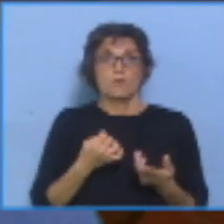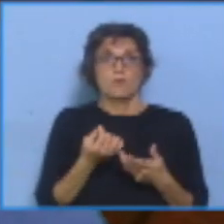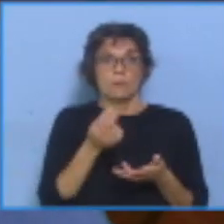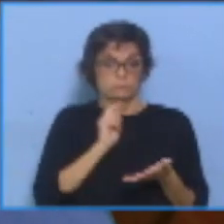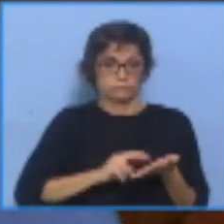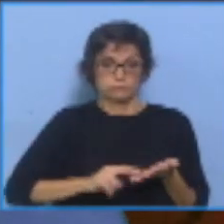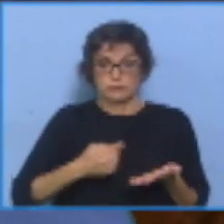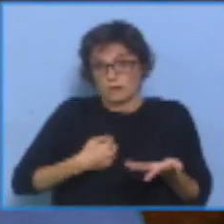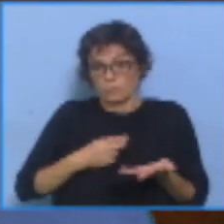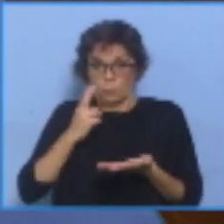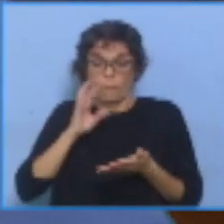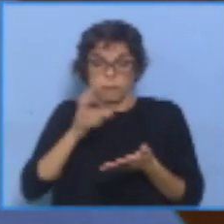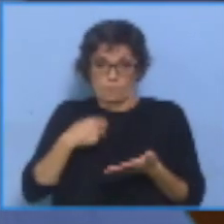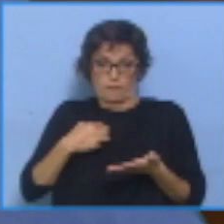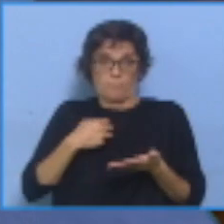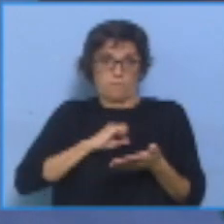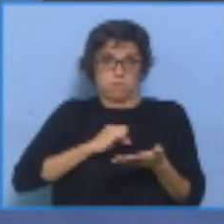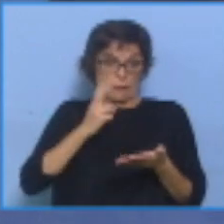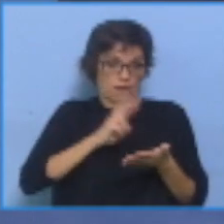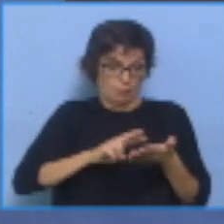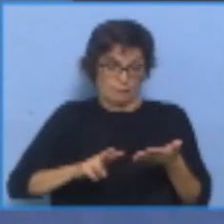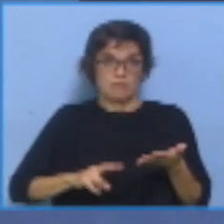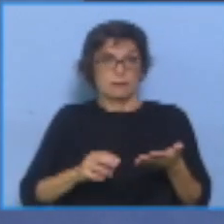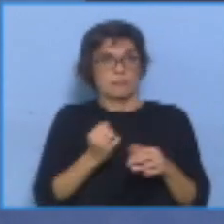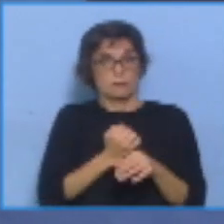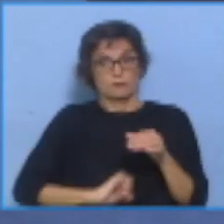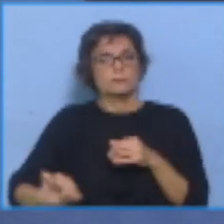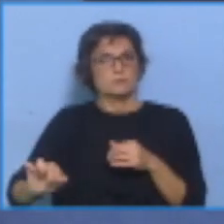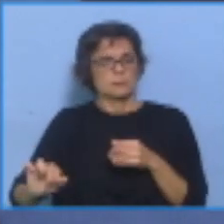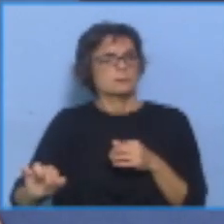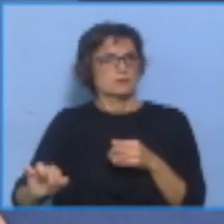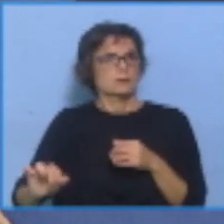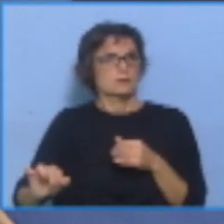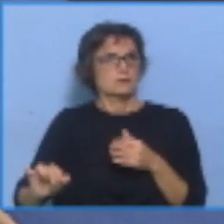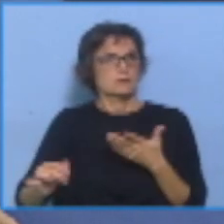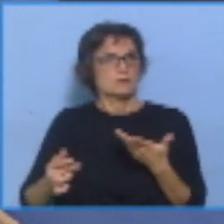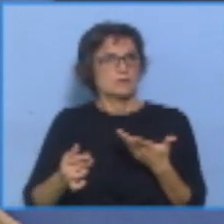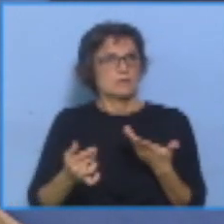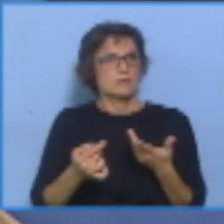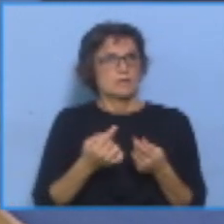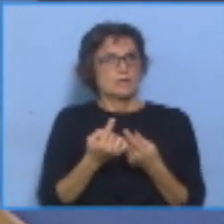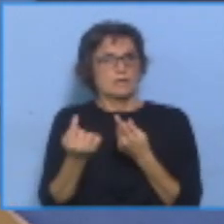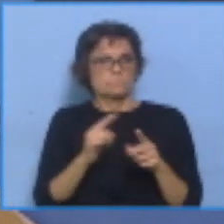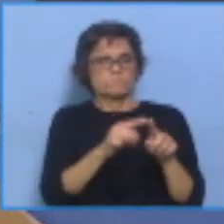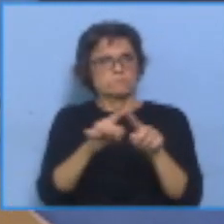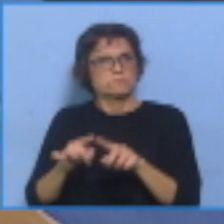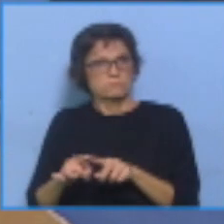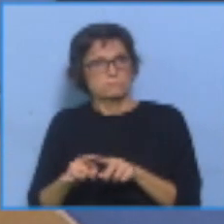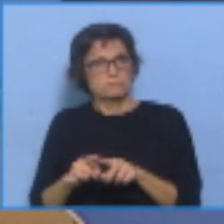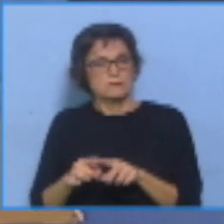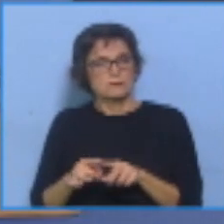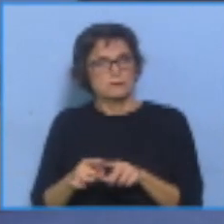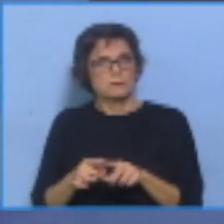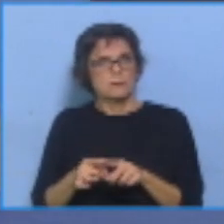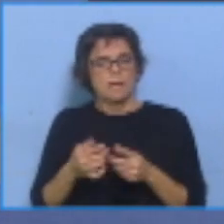lemos Sofia, permite-nos esta passagem, este crescento, este super hábito imaginário. Eu acho que ela realmente